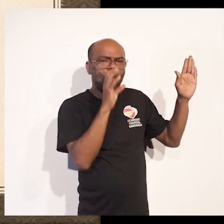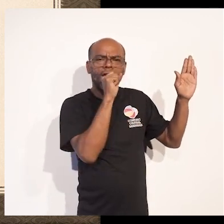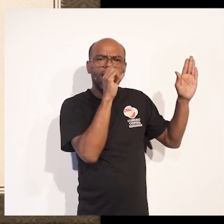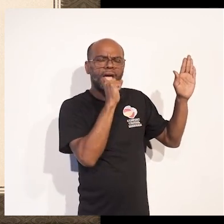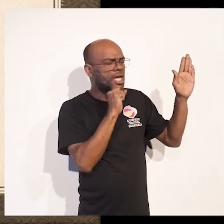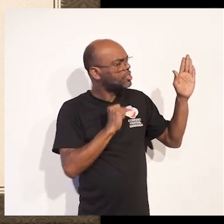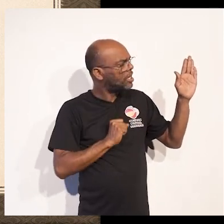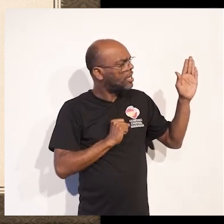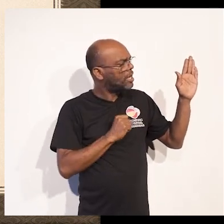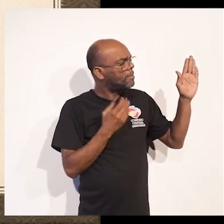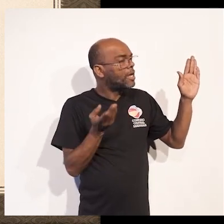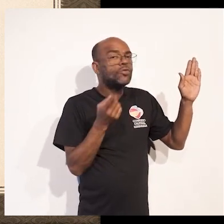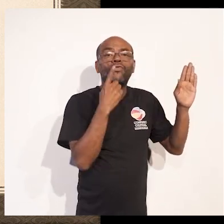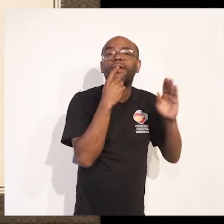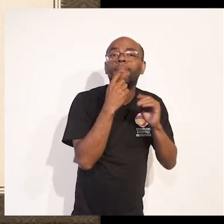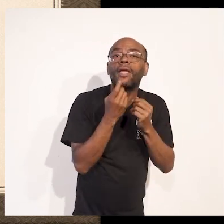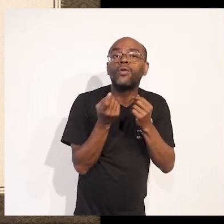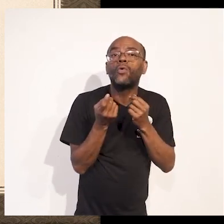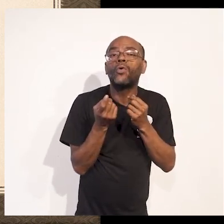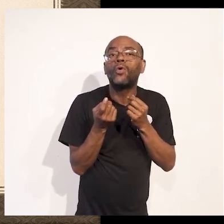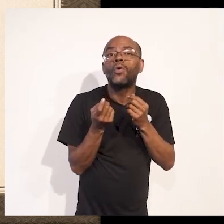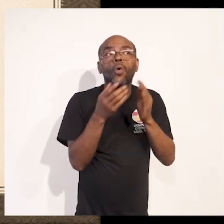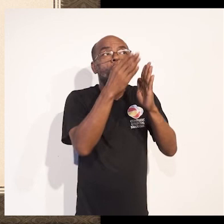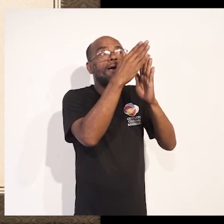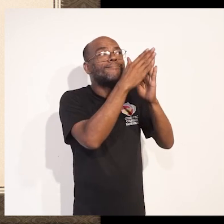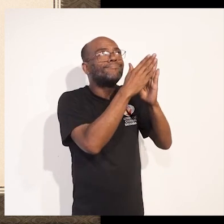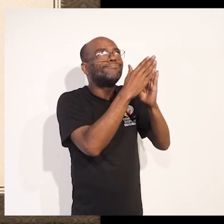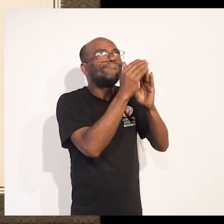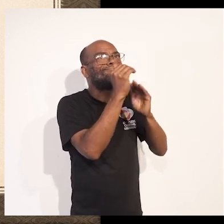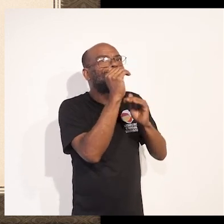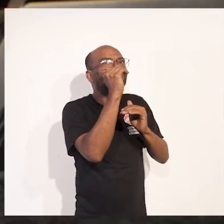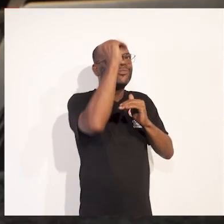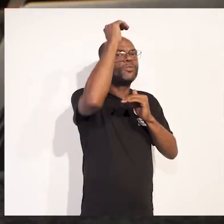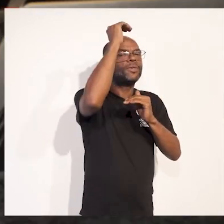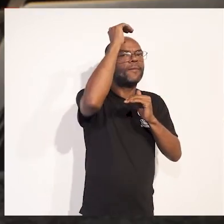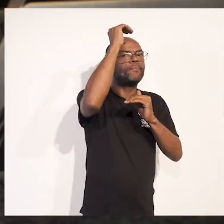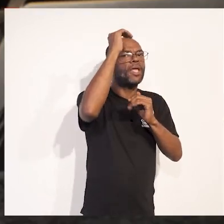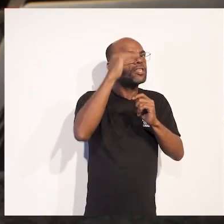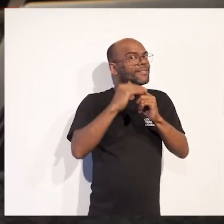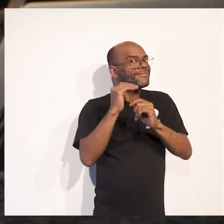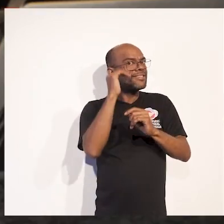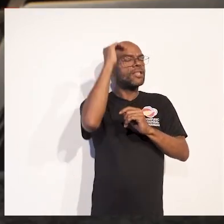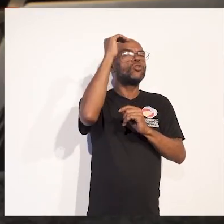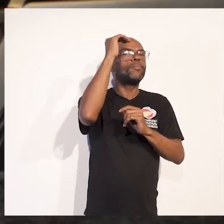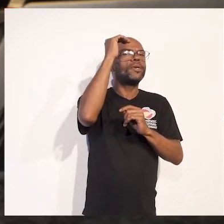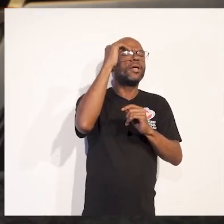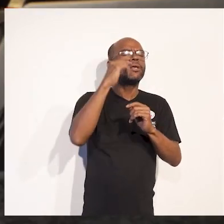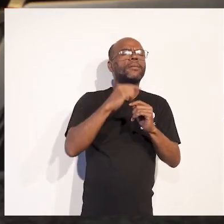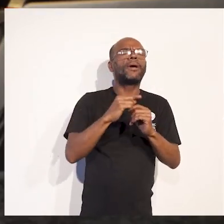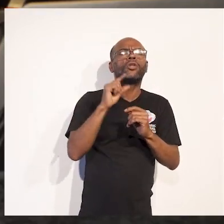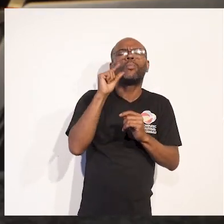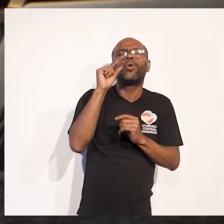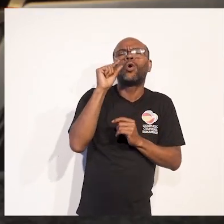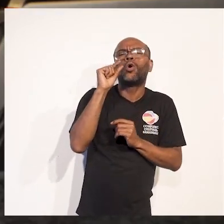um pouquinho, mas no vermelho você percebe que o gráfico dá uma subida. E é nessa subida que passa um